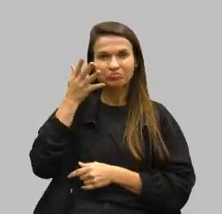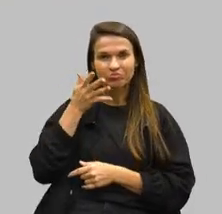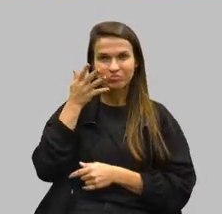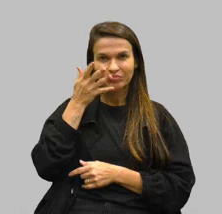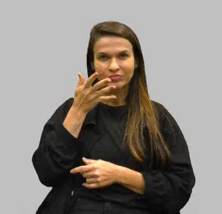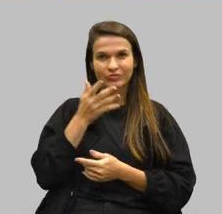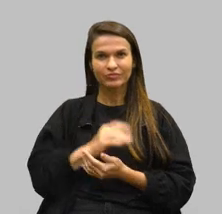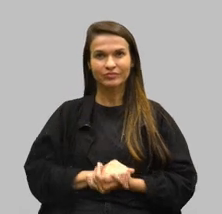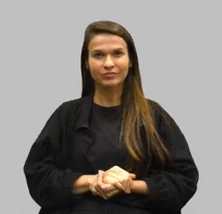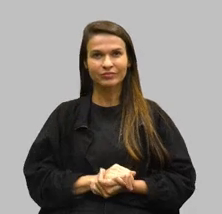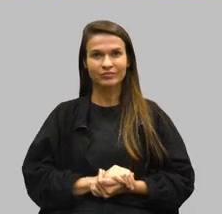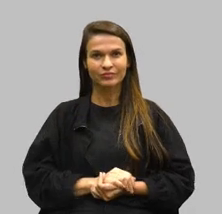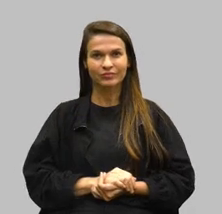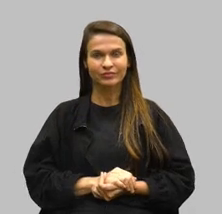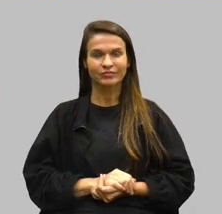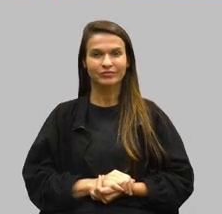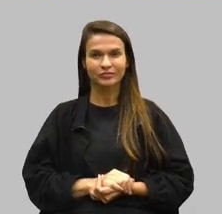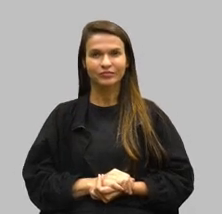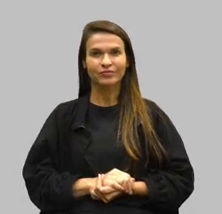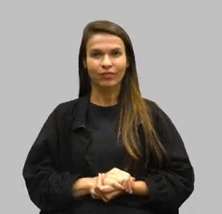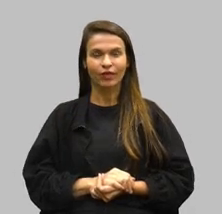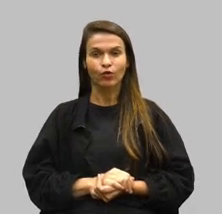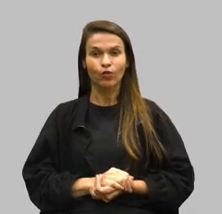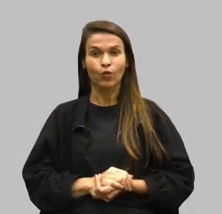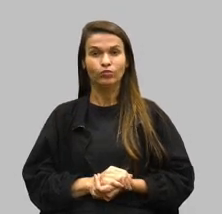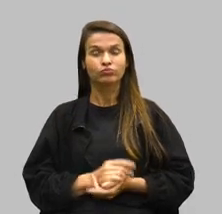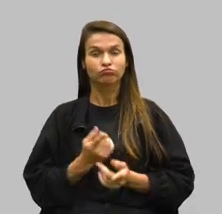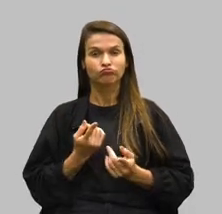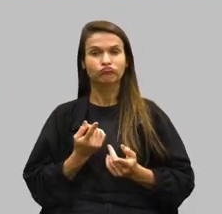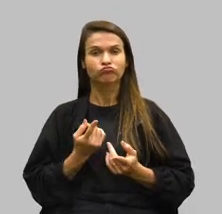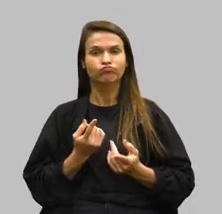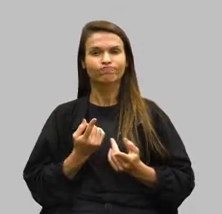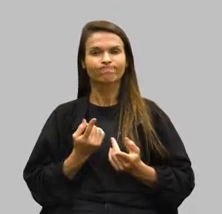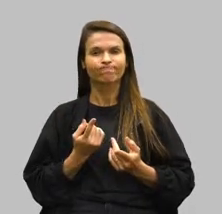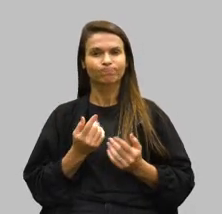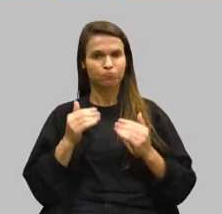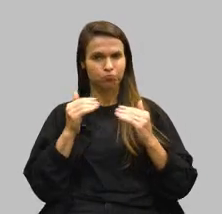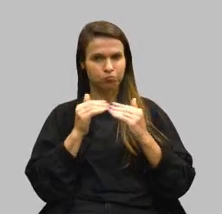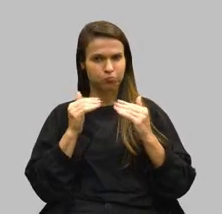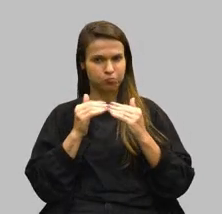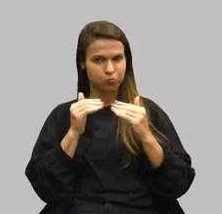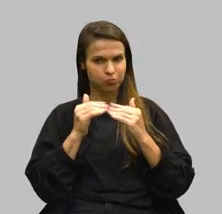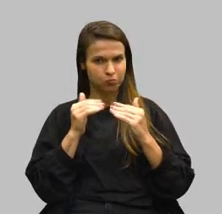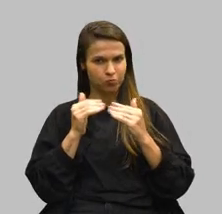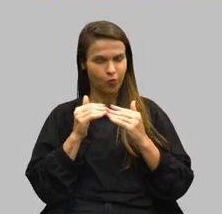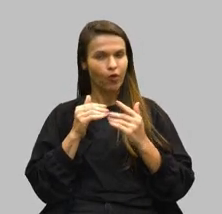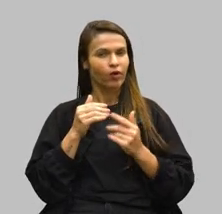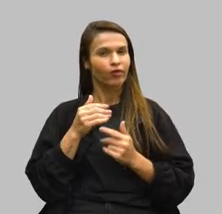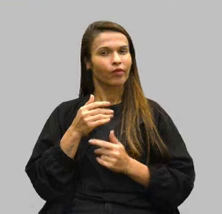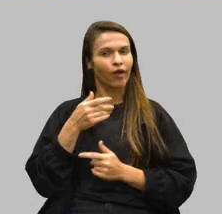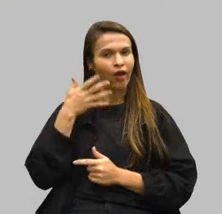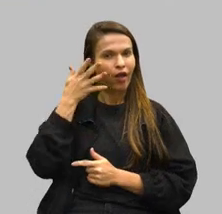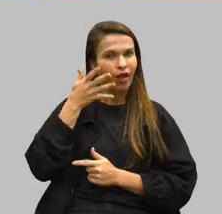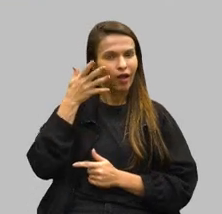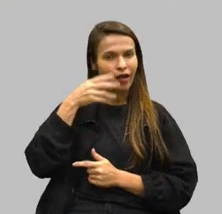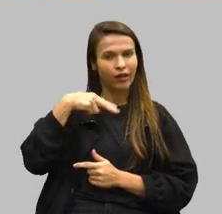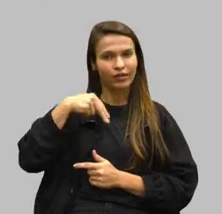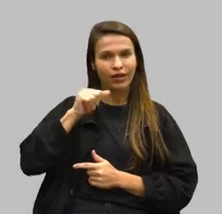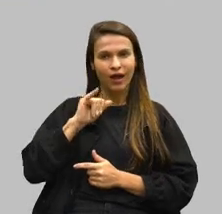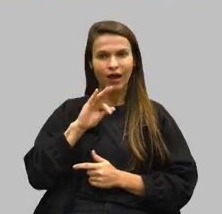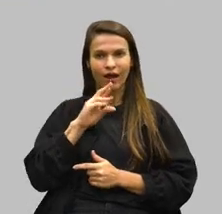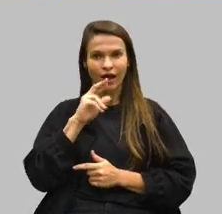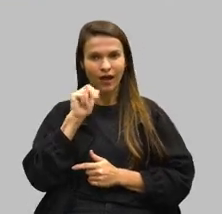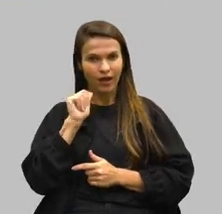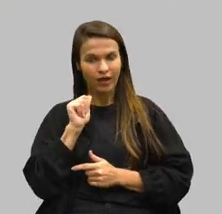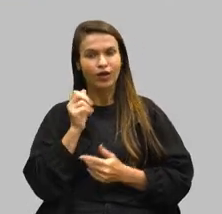e eu compactuo com as palavras aí da da Nayara e quero fazer algumas ponderações mas antes de